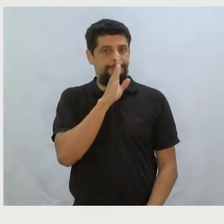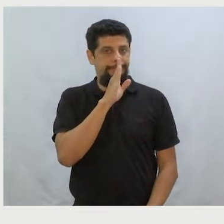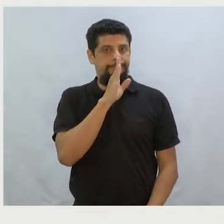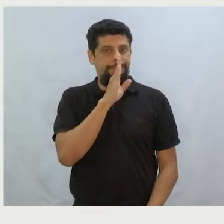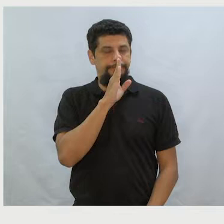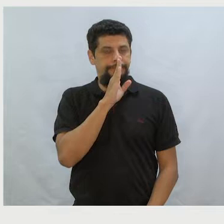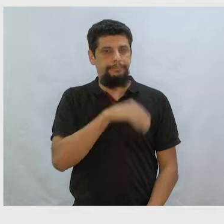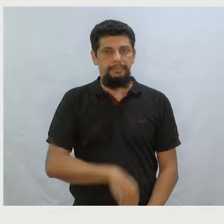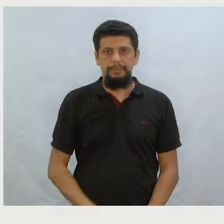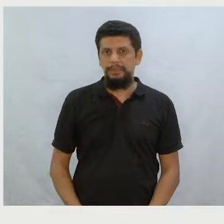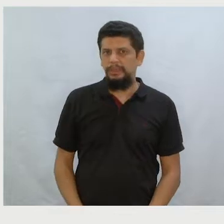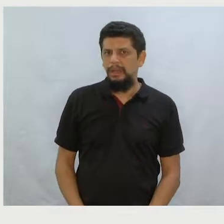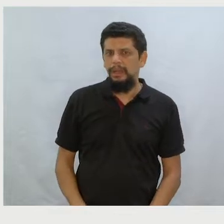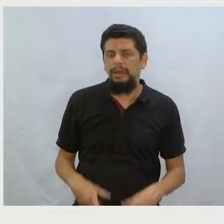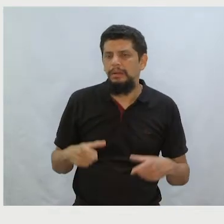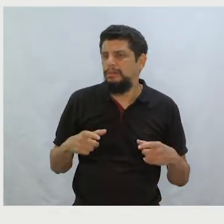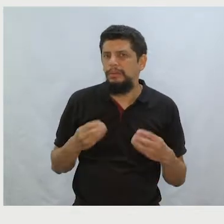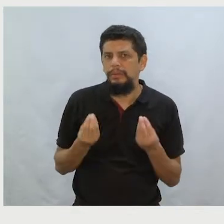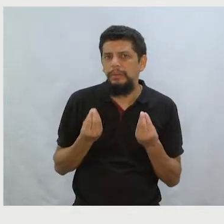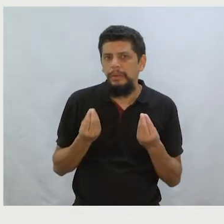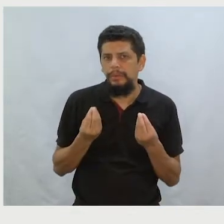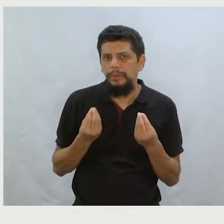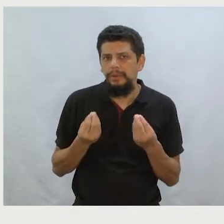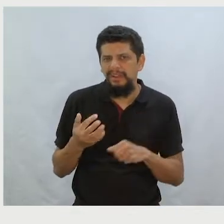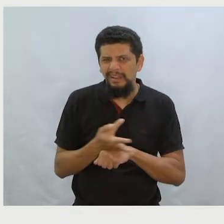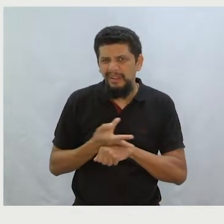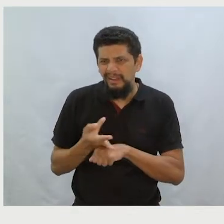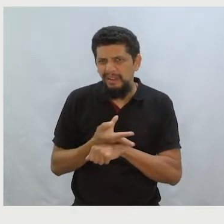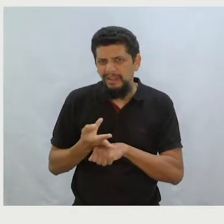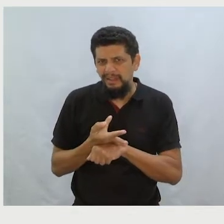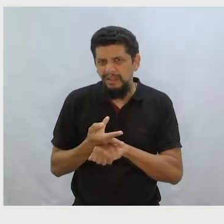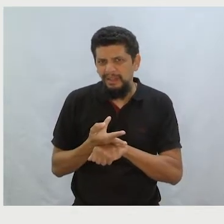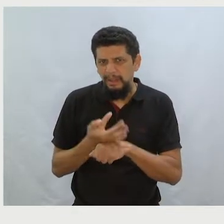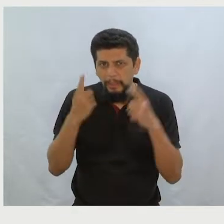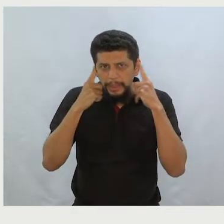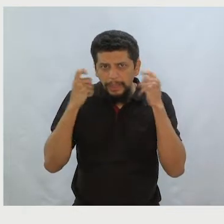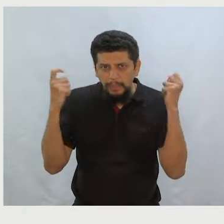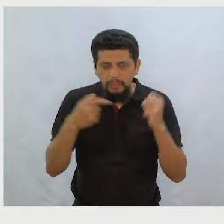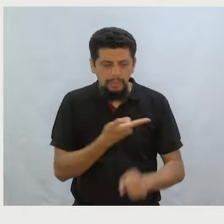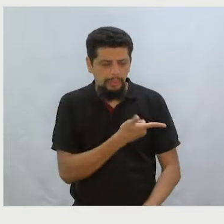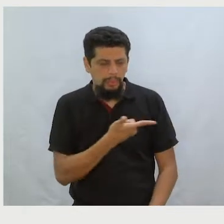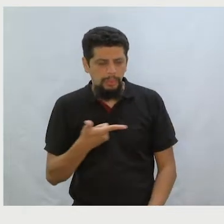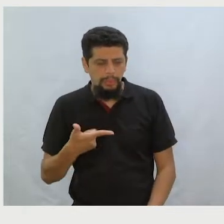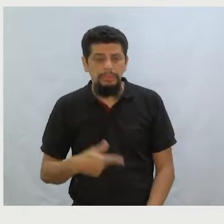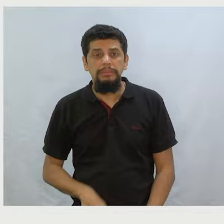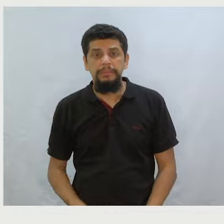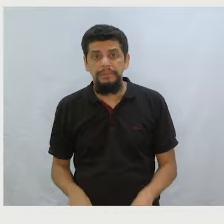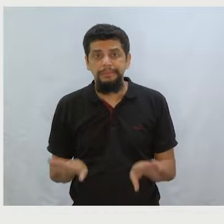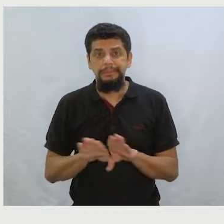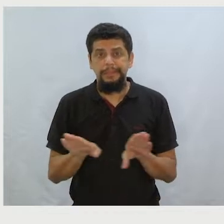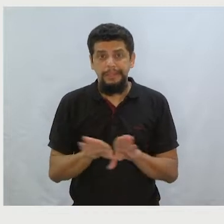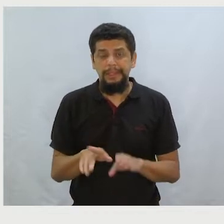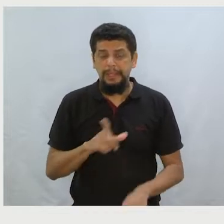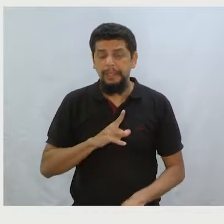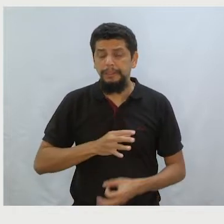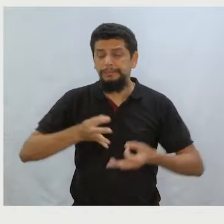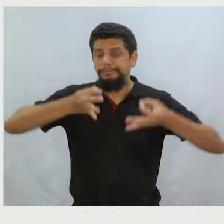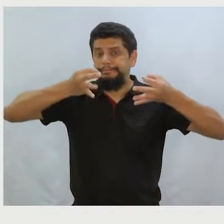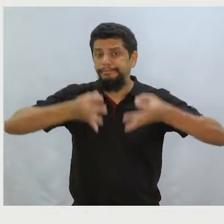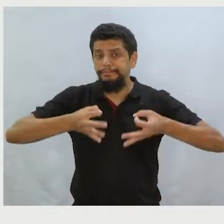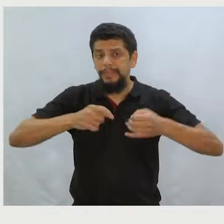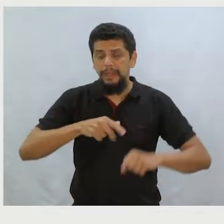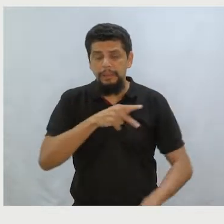silenciosas onde já se viu férias sem barulho e além do mais eu tenho